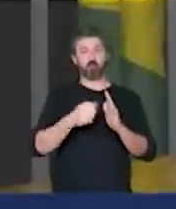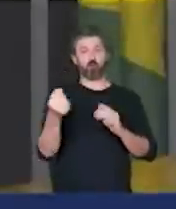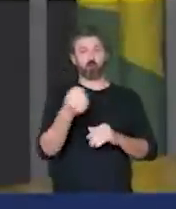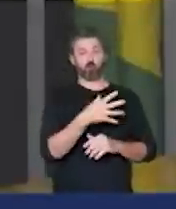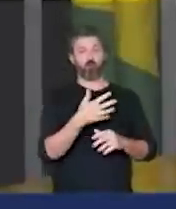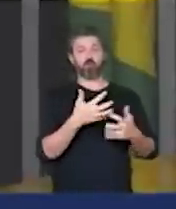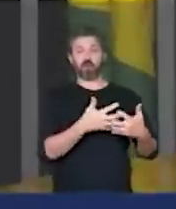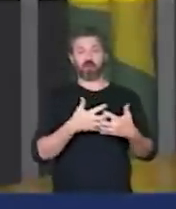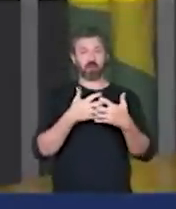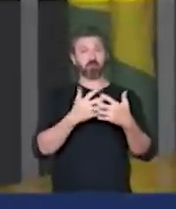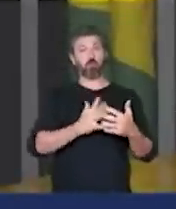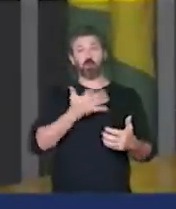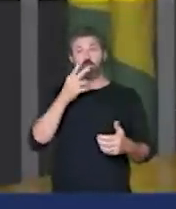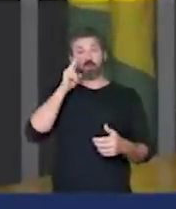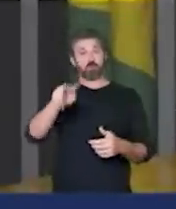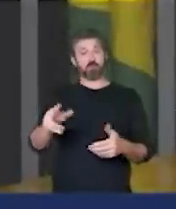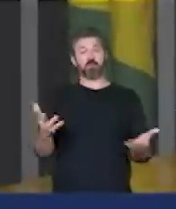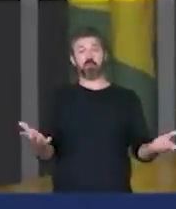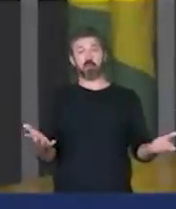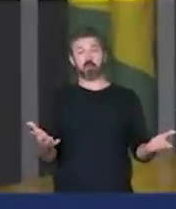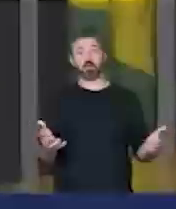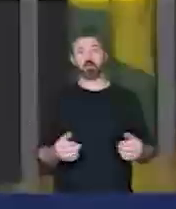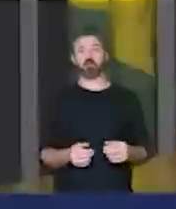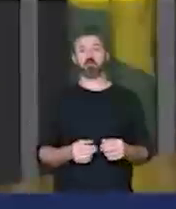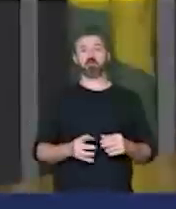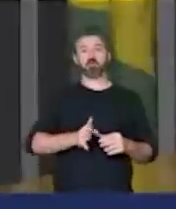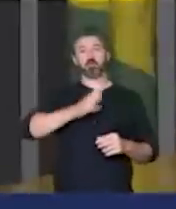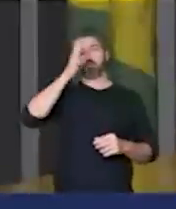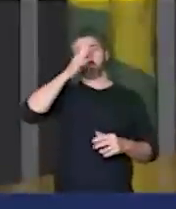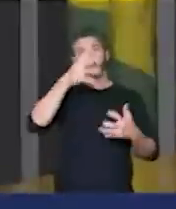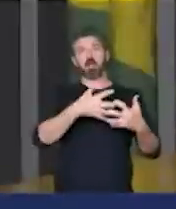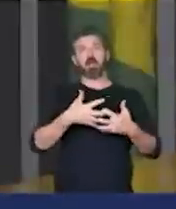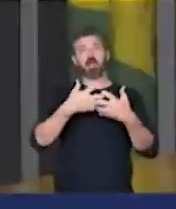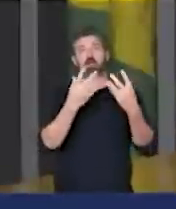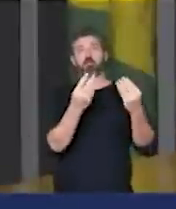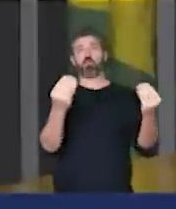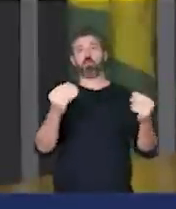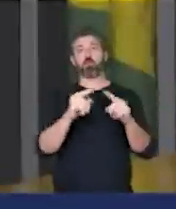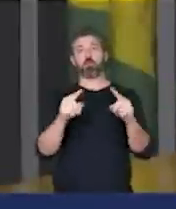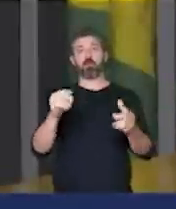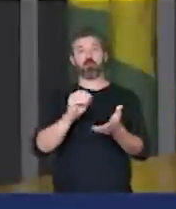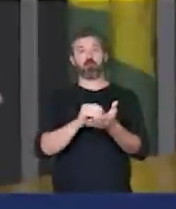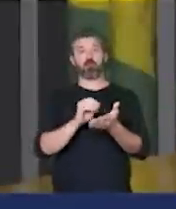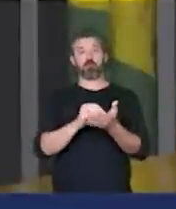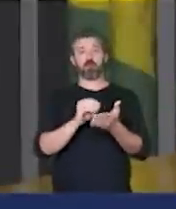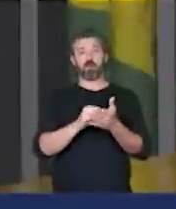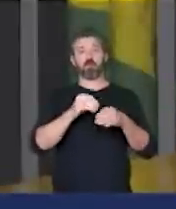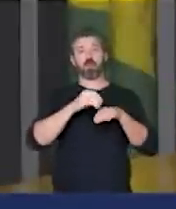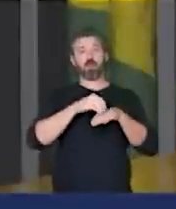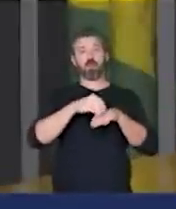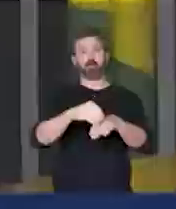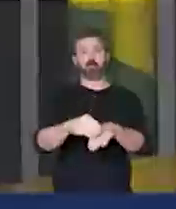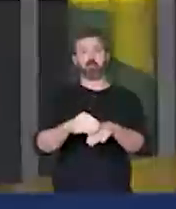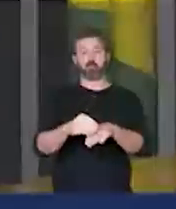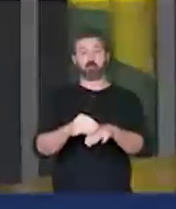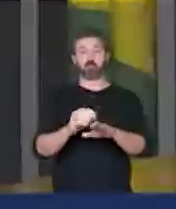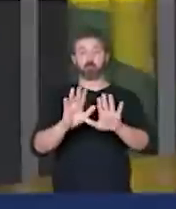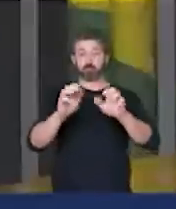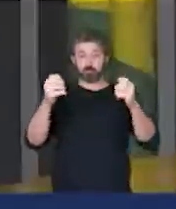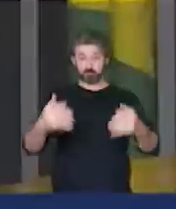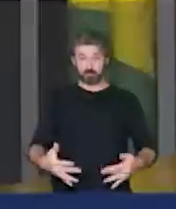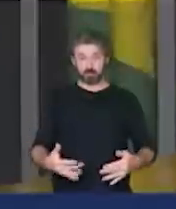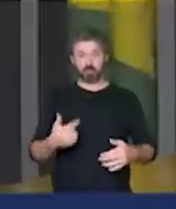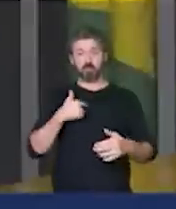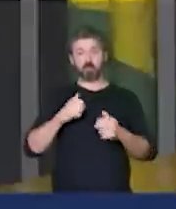e o desastre está aí que a gente está vendo. Excesso de caminhão para falta de demanda. Posto isso, o que eu defendo